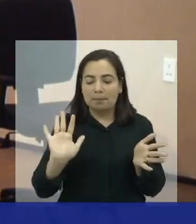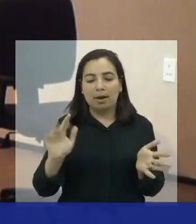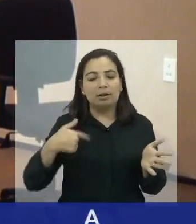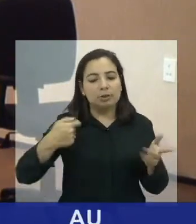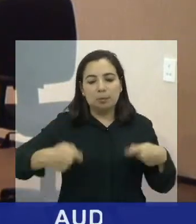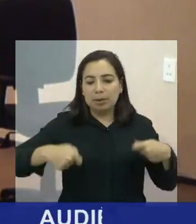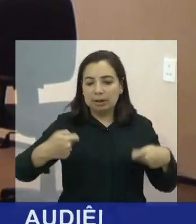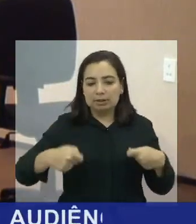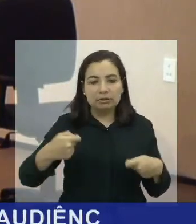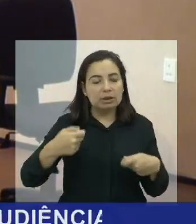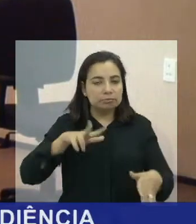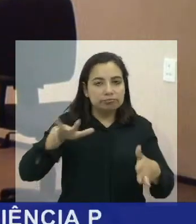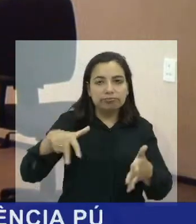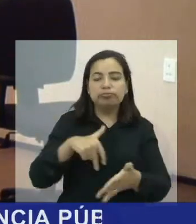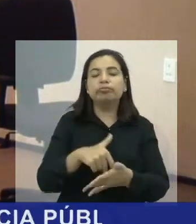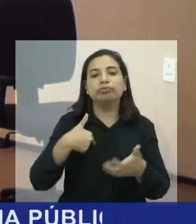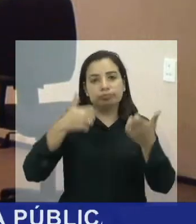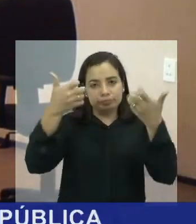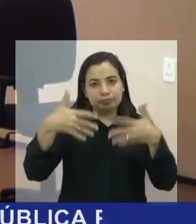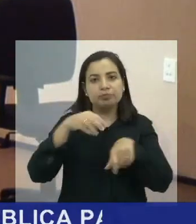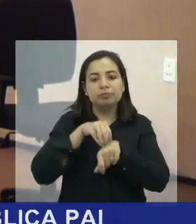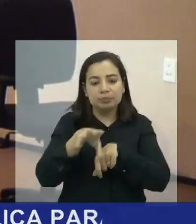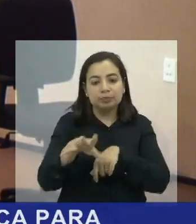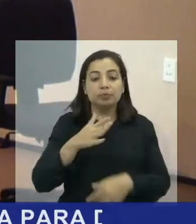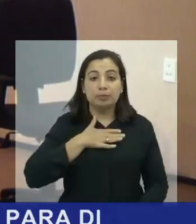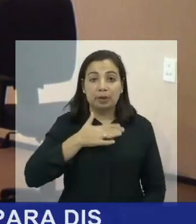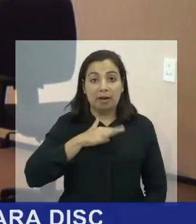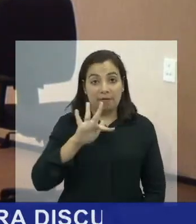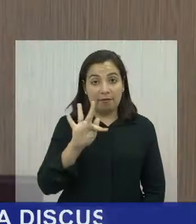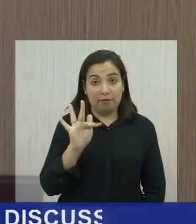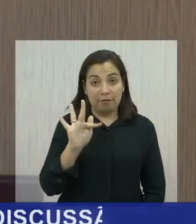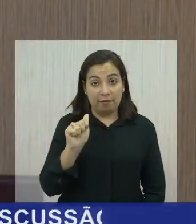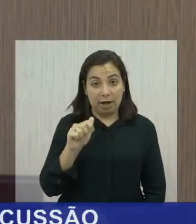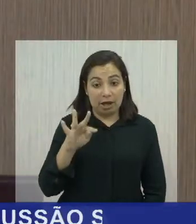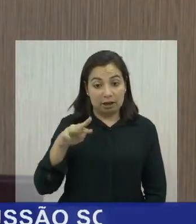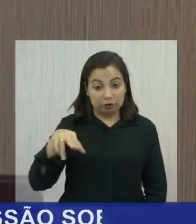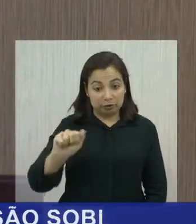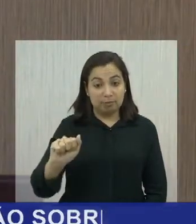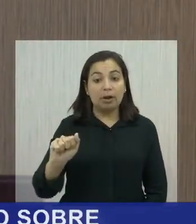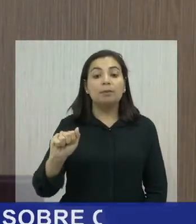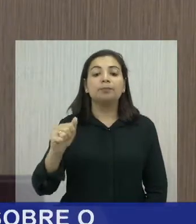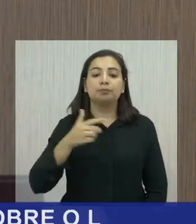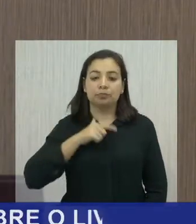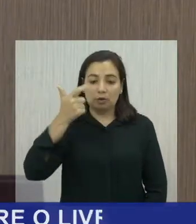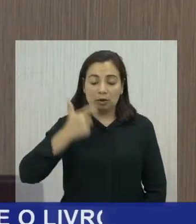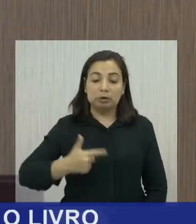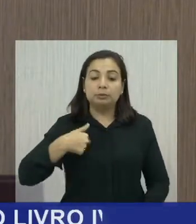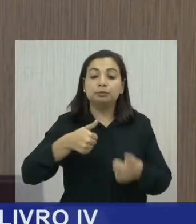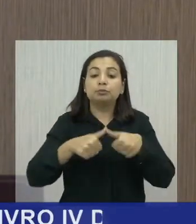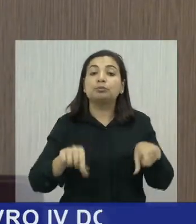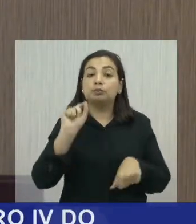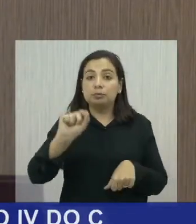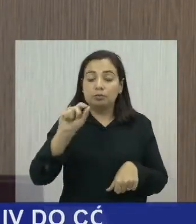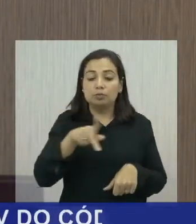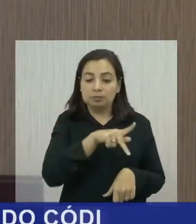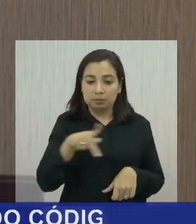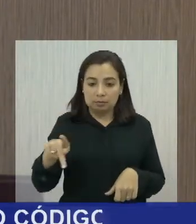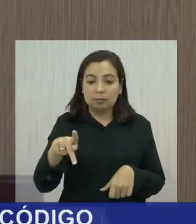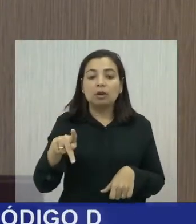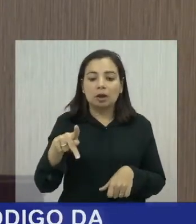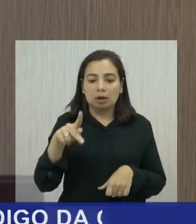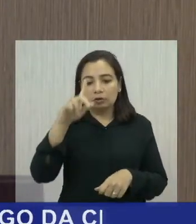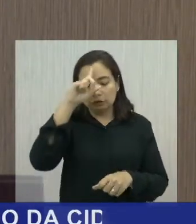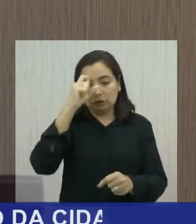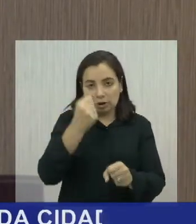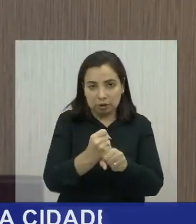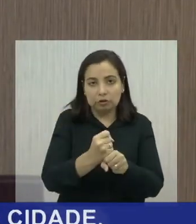fui incumbida. Meu nome é Fátima Moura, nesse momento atualmente eu estou presidente do Conselho Gestor das Ex